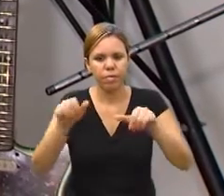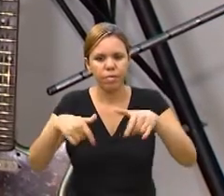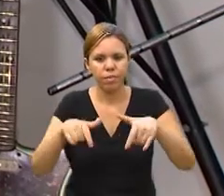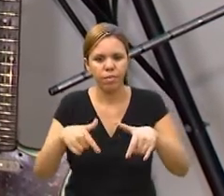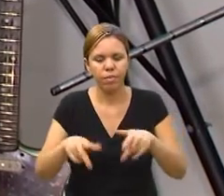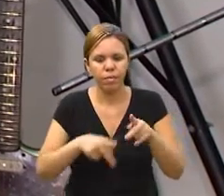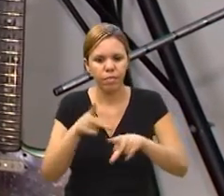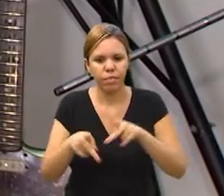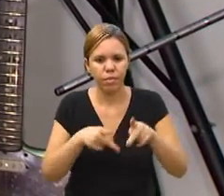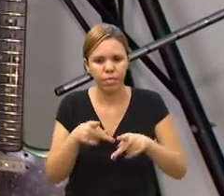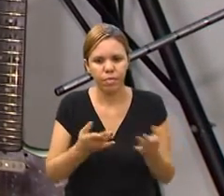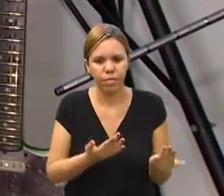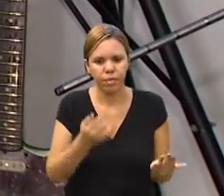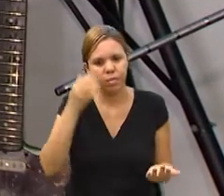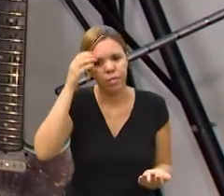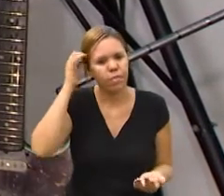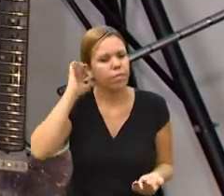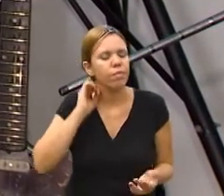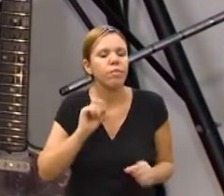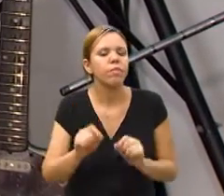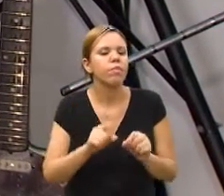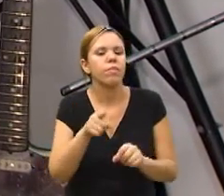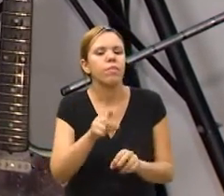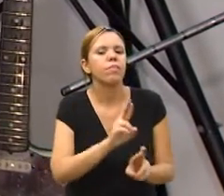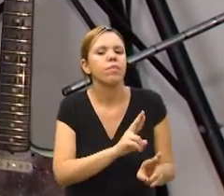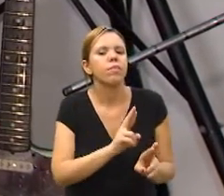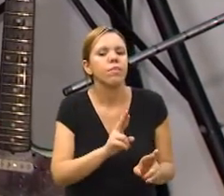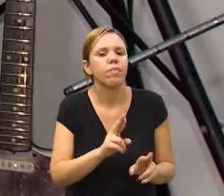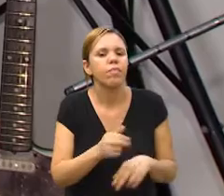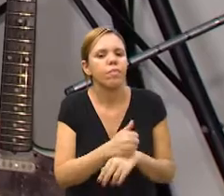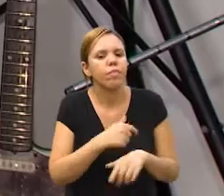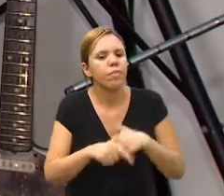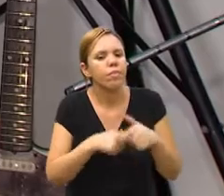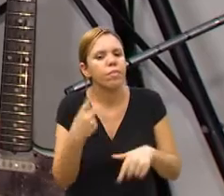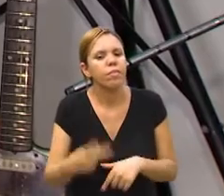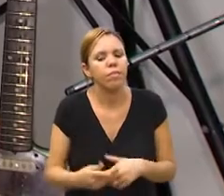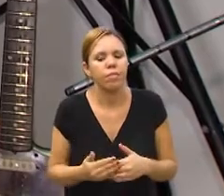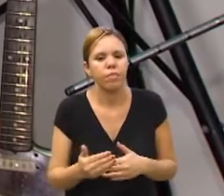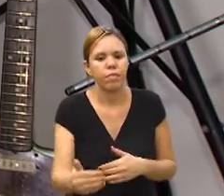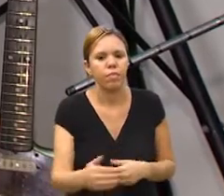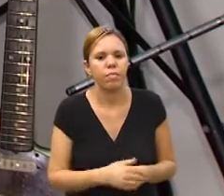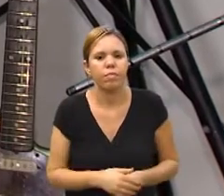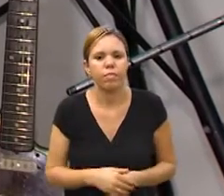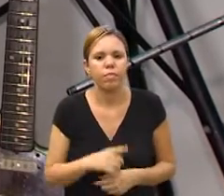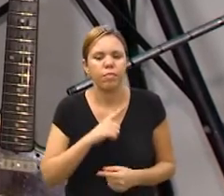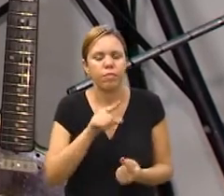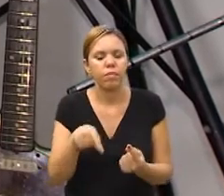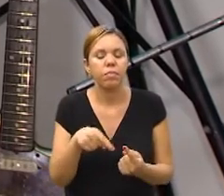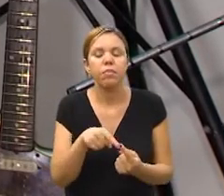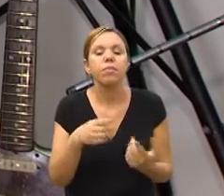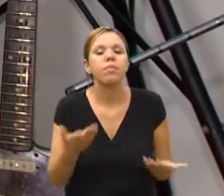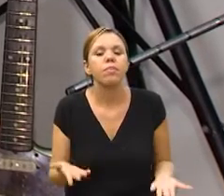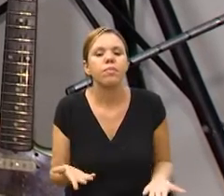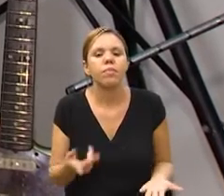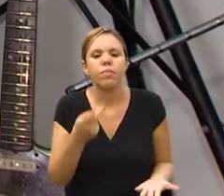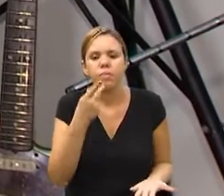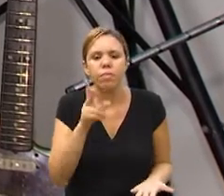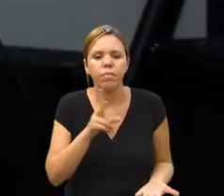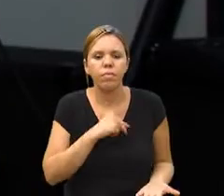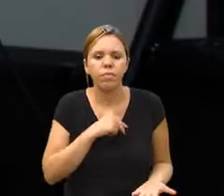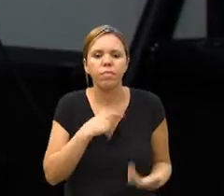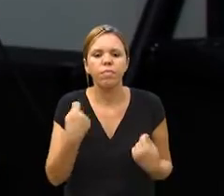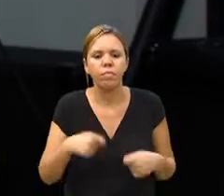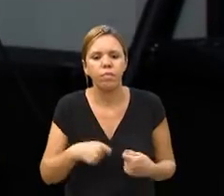da rapaziada. Cara, o que você espera da sua carreira, Marcel, daqui pra frente? Você tem algum objetivo? Fala, poxa vida, eu